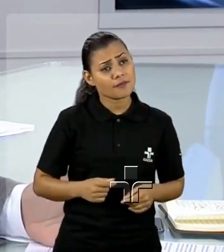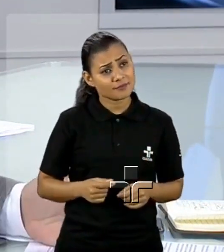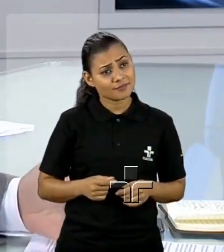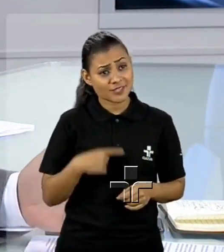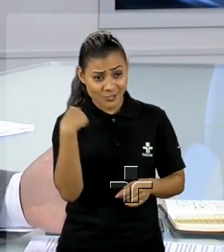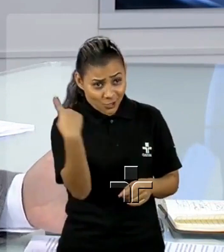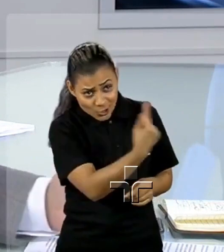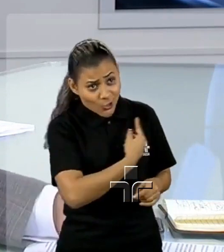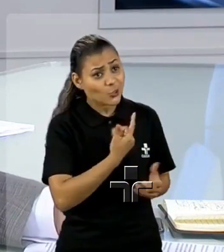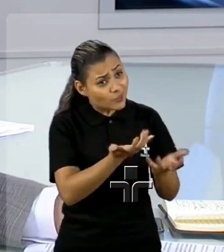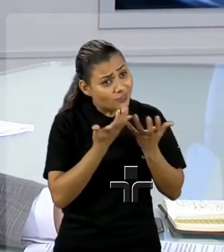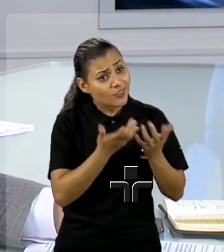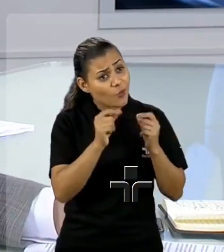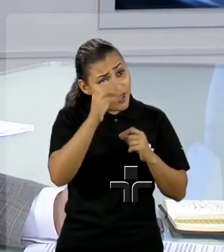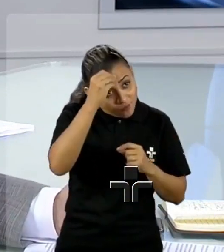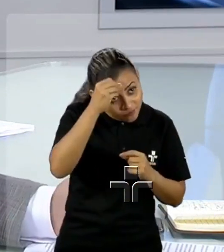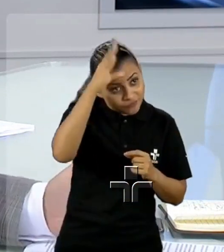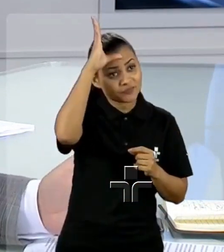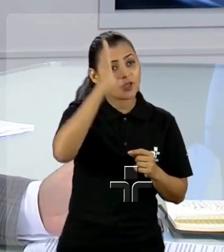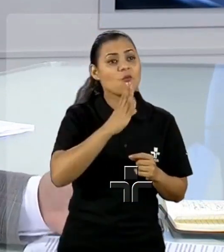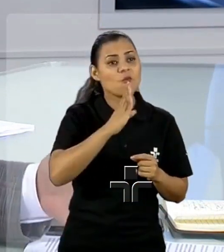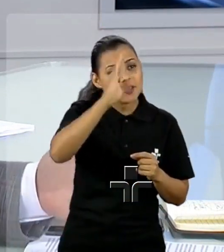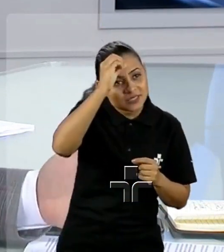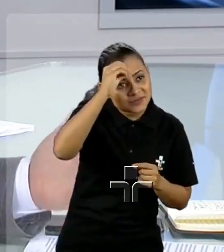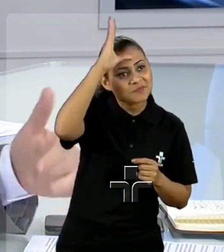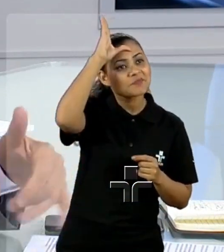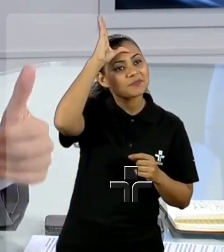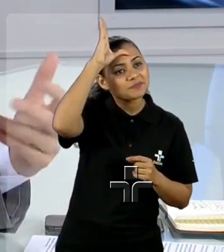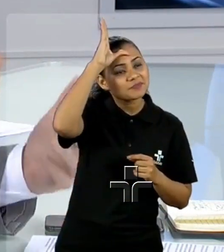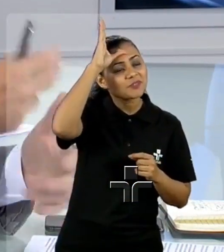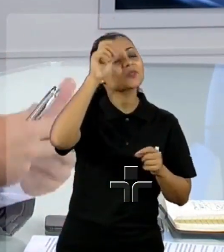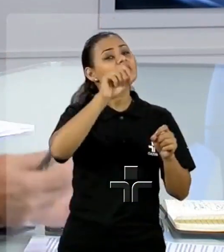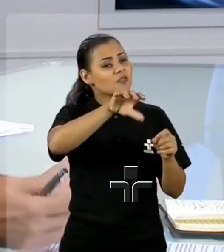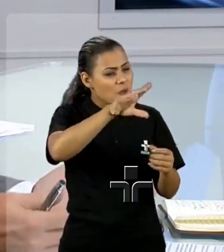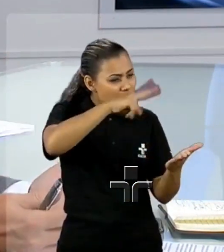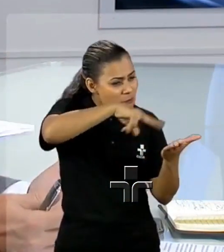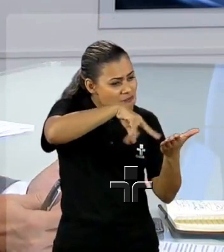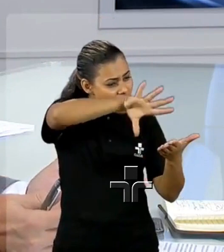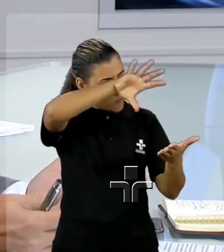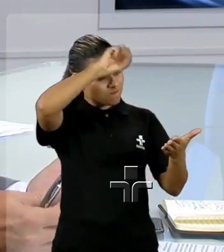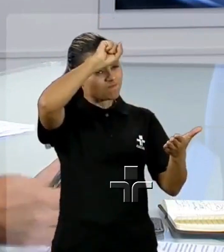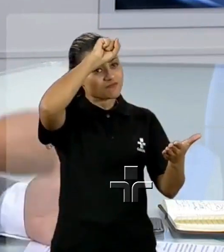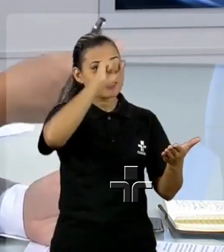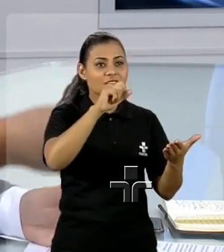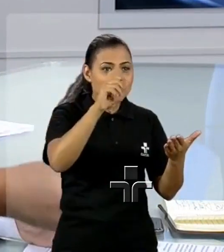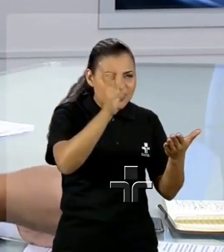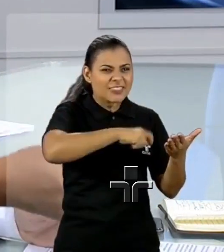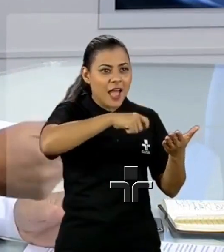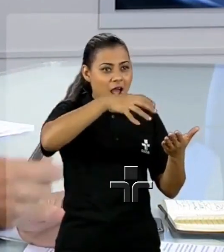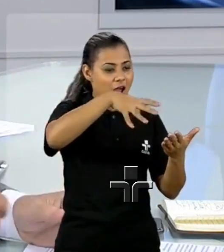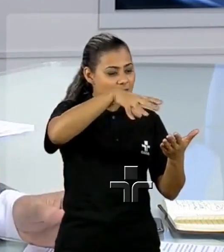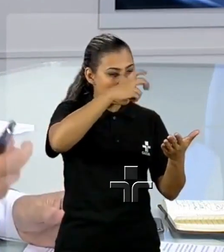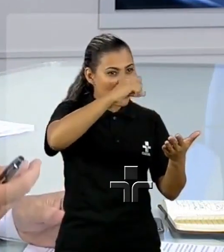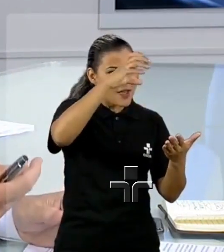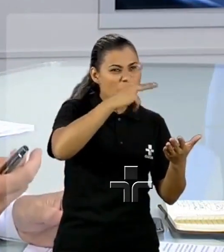nós queremos o conhecimento, né? ou adquiri-lo ou produzi-lo. E isso exige uma